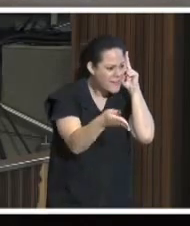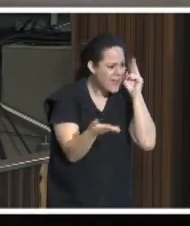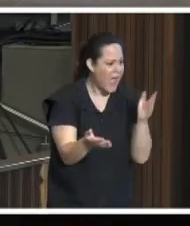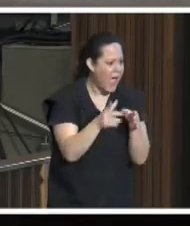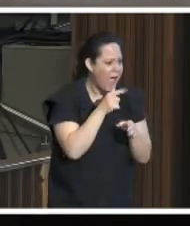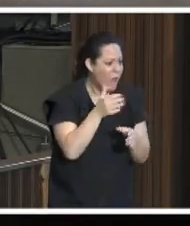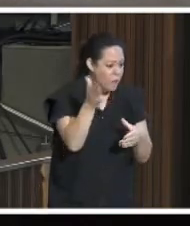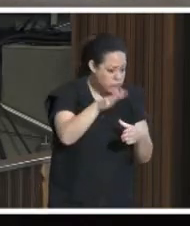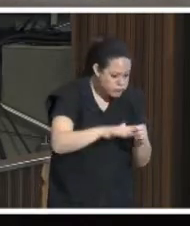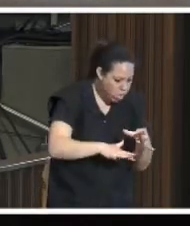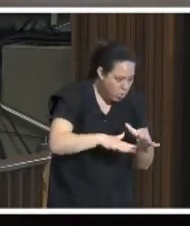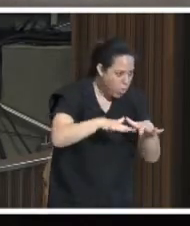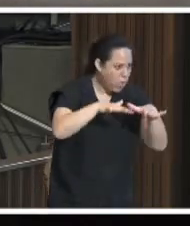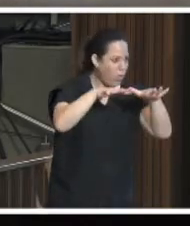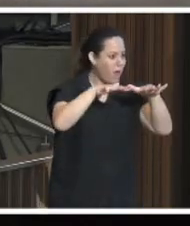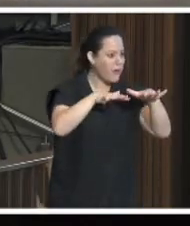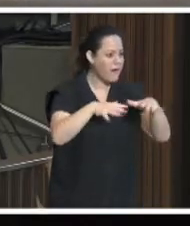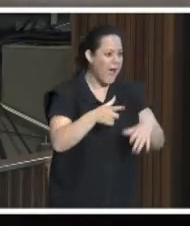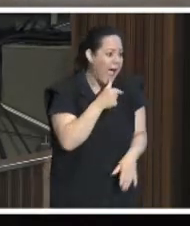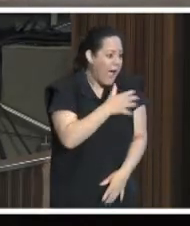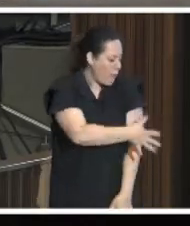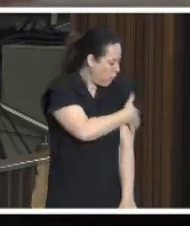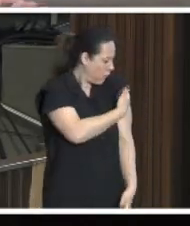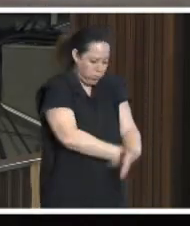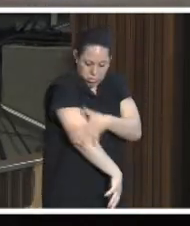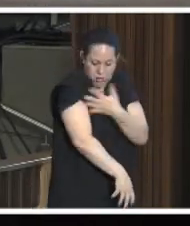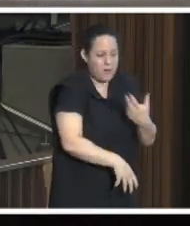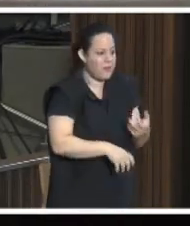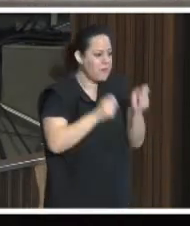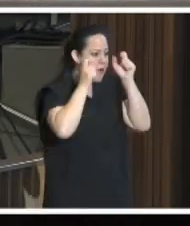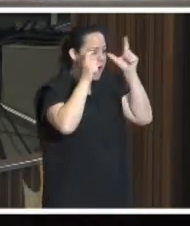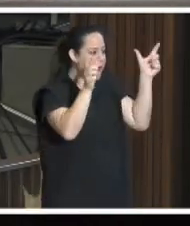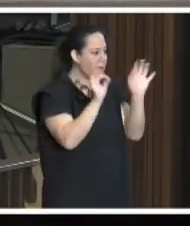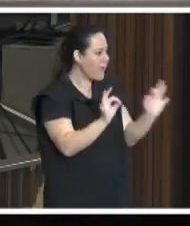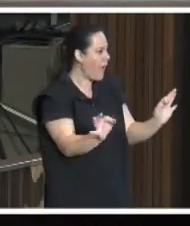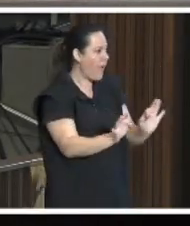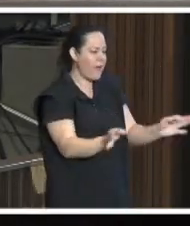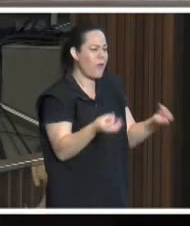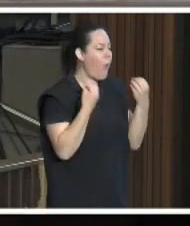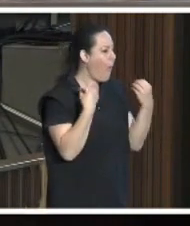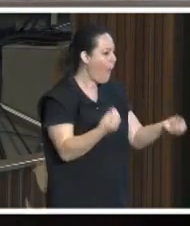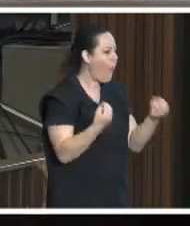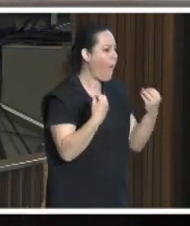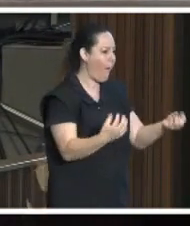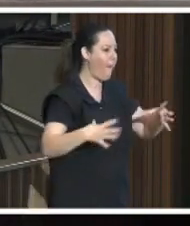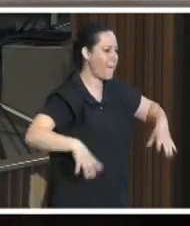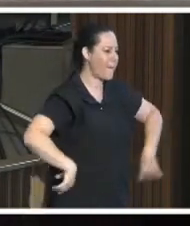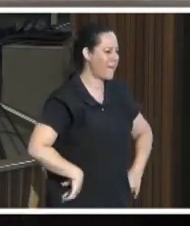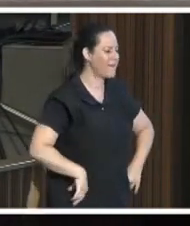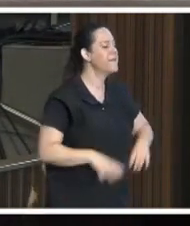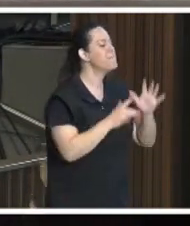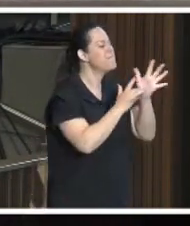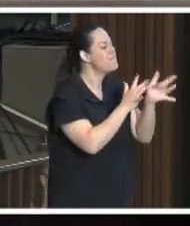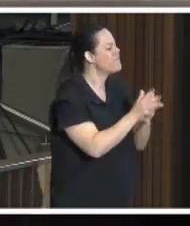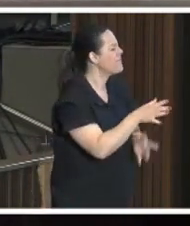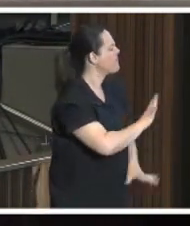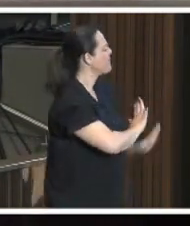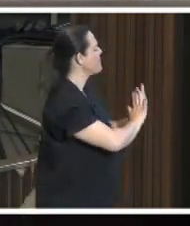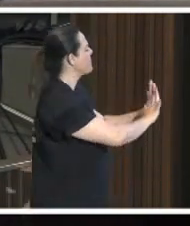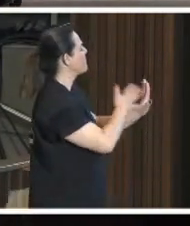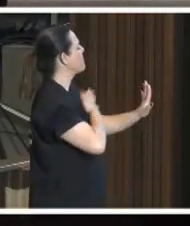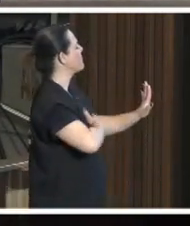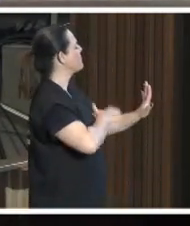barquinho d'água, está se molhando todo e não acorda, não é? E aí ele levanta e diz,